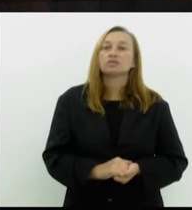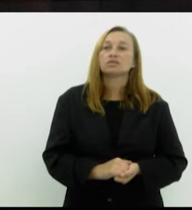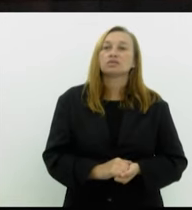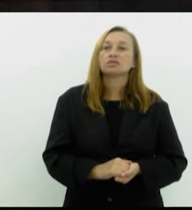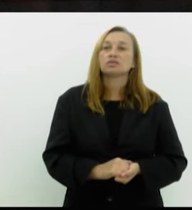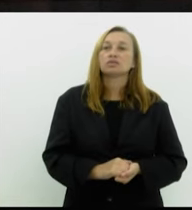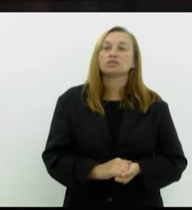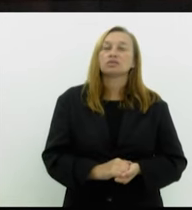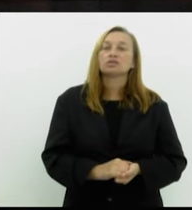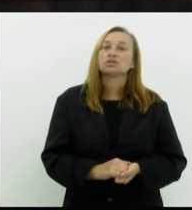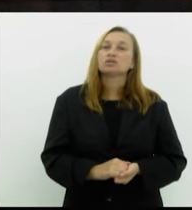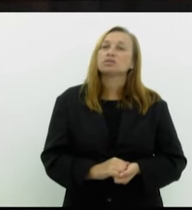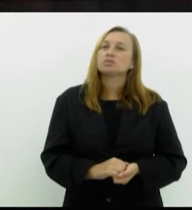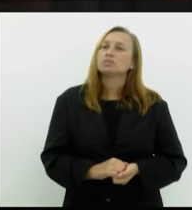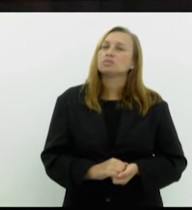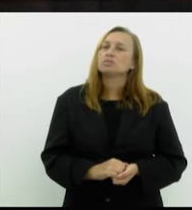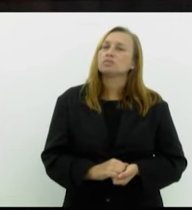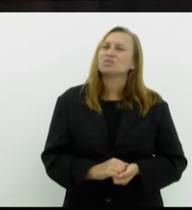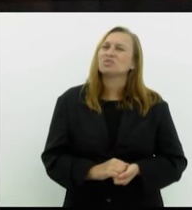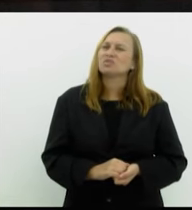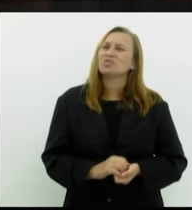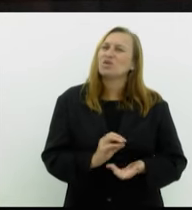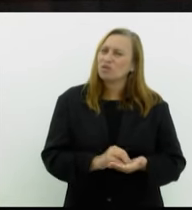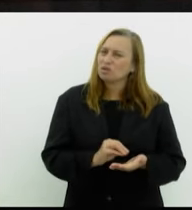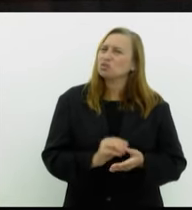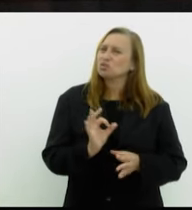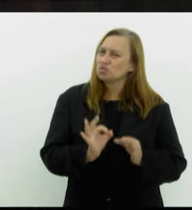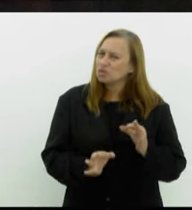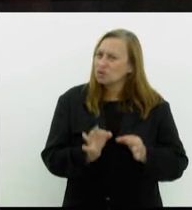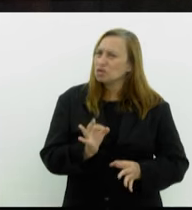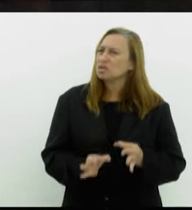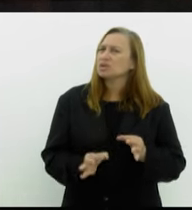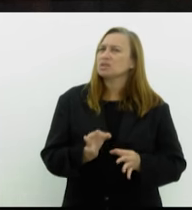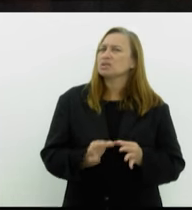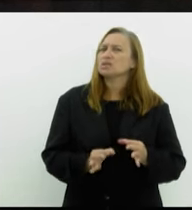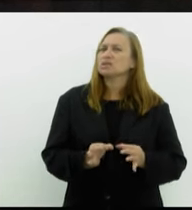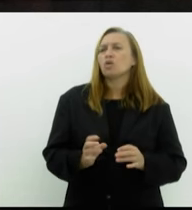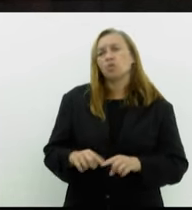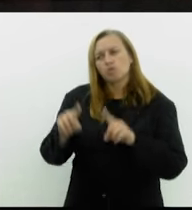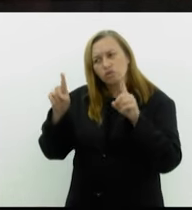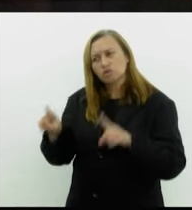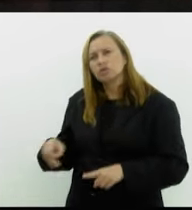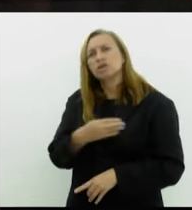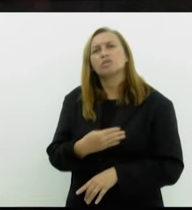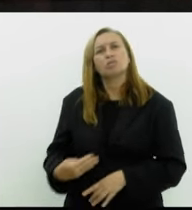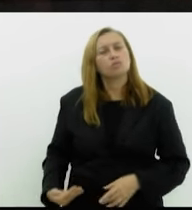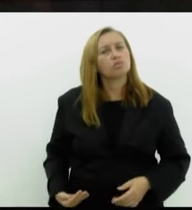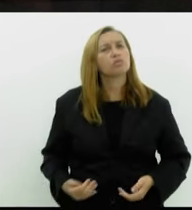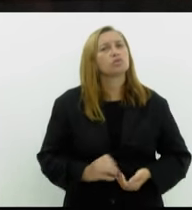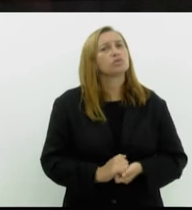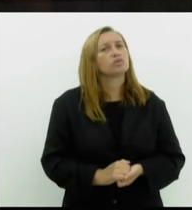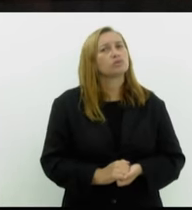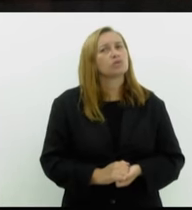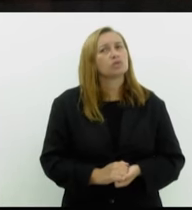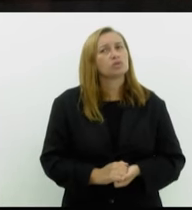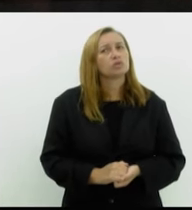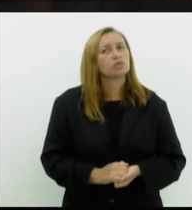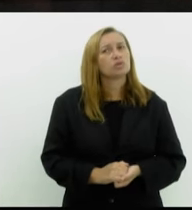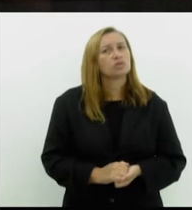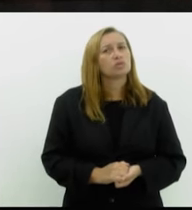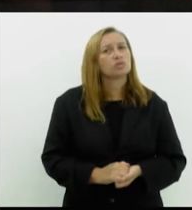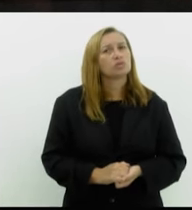uma injustiça muito grande com o funcionalismo público no que